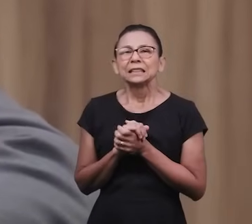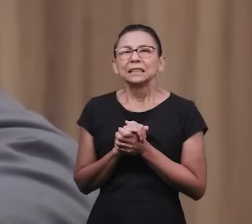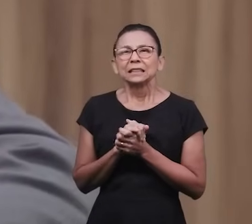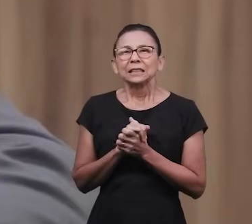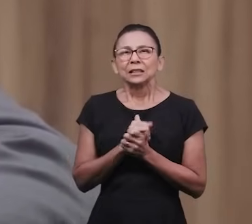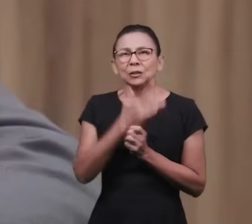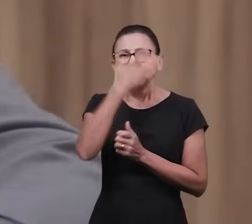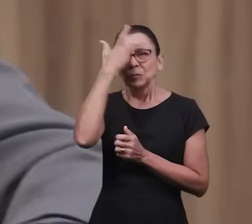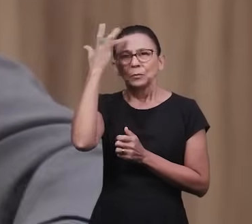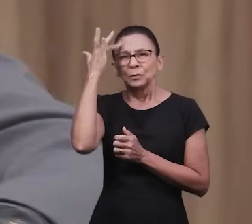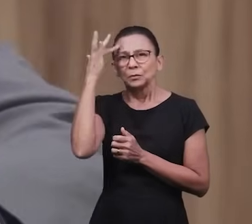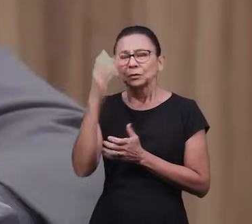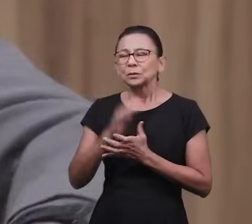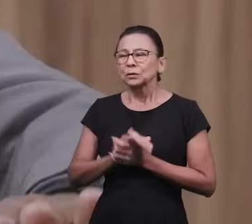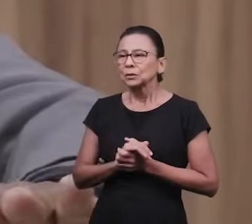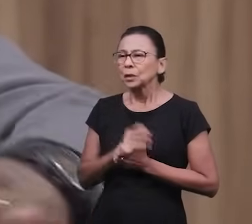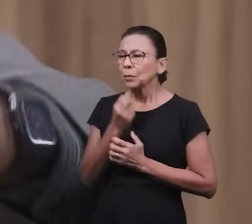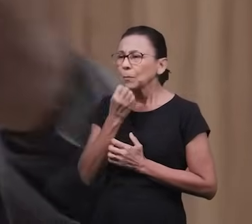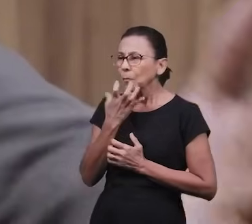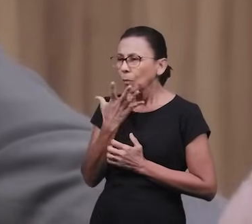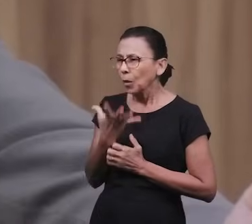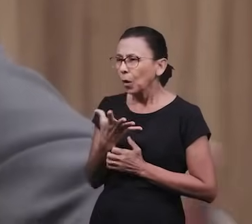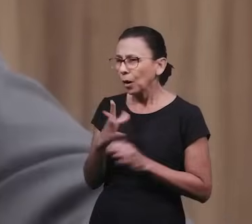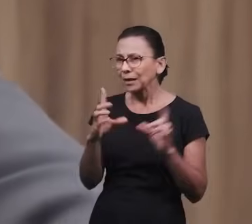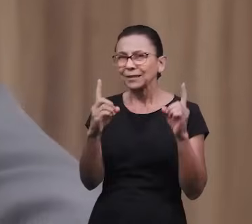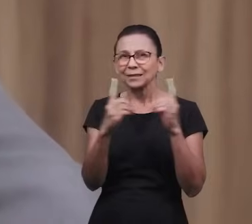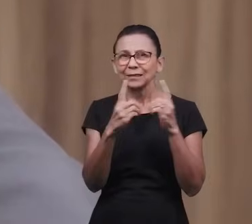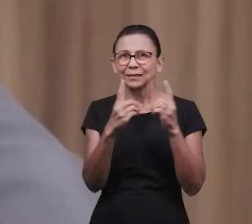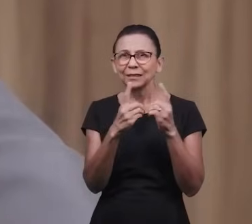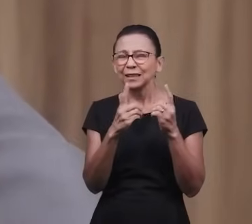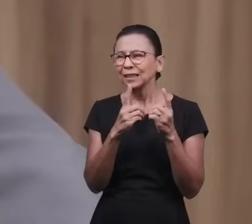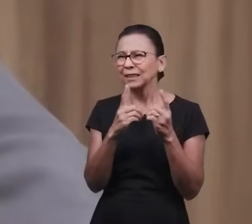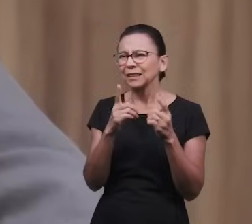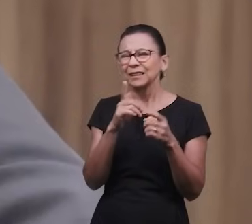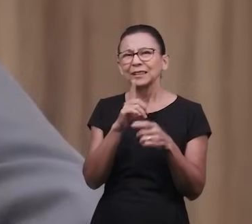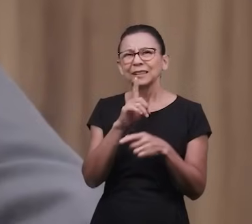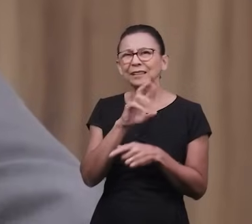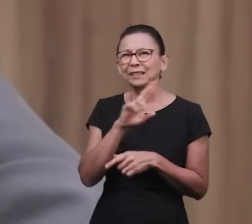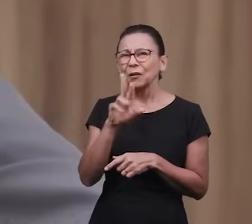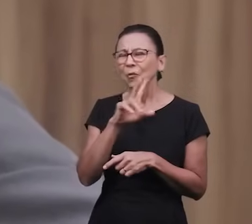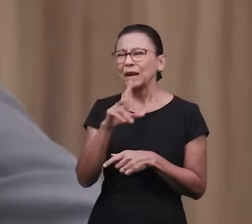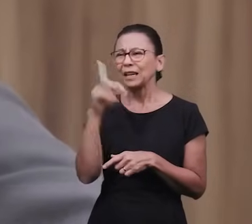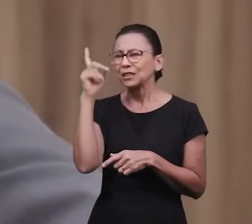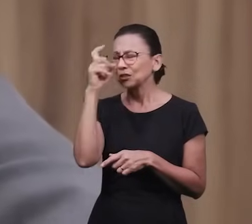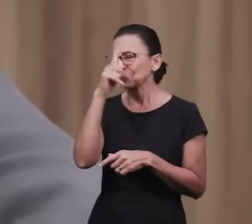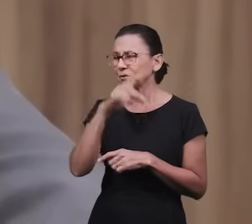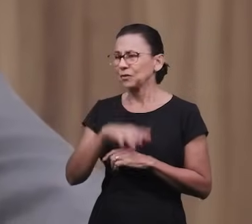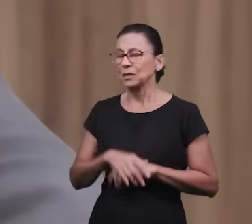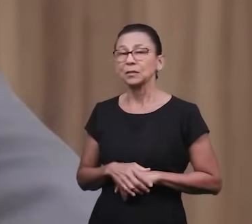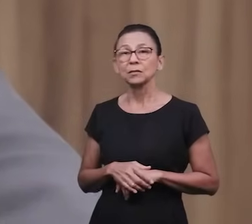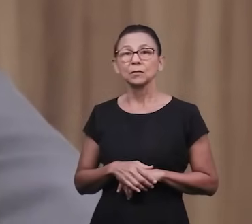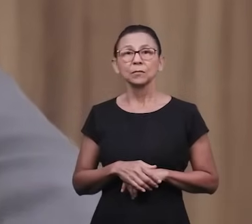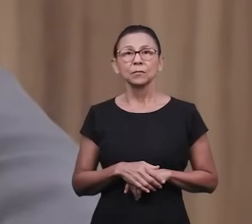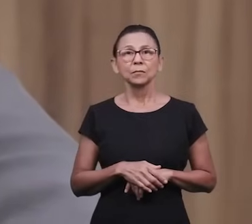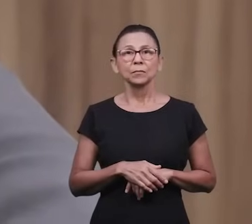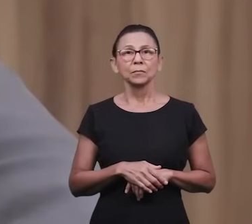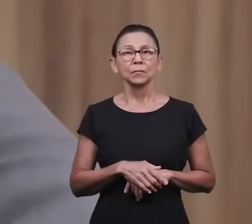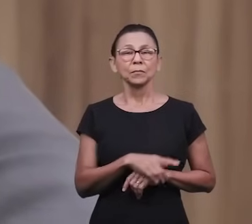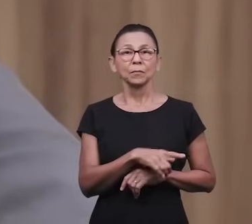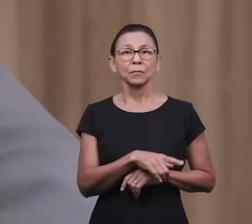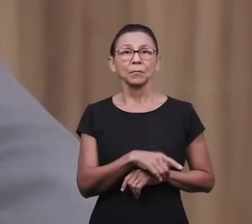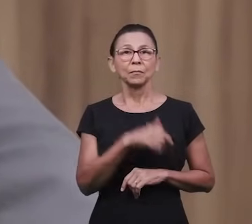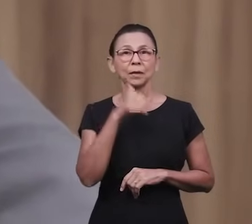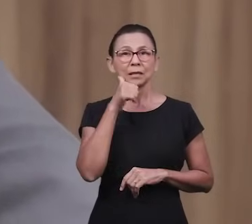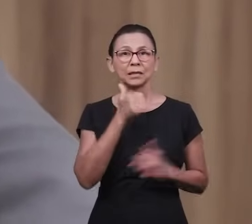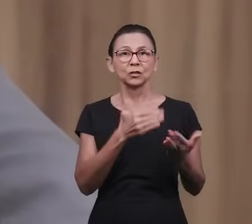uma pessoa, não é uma pessoa boa para atender. Difícil. E uma pessoa difícil. Mas ela falou que